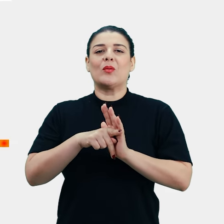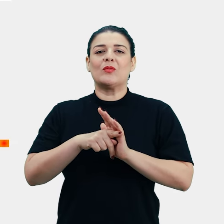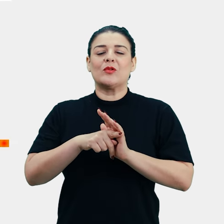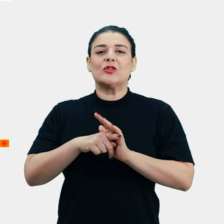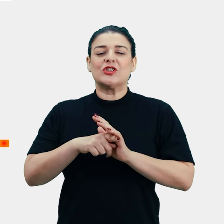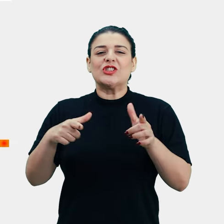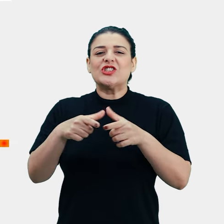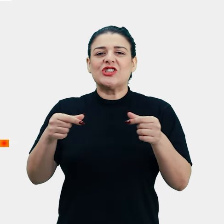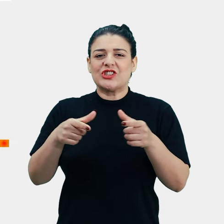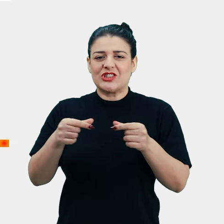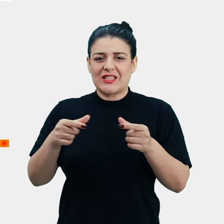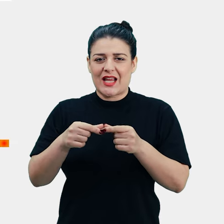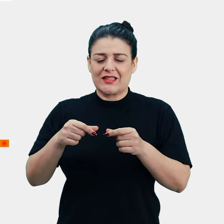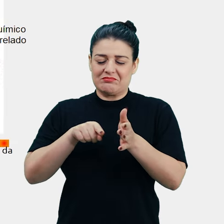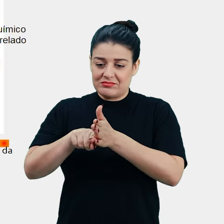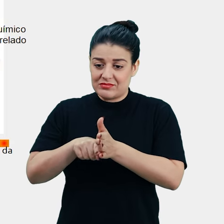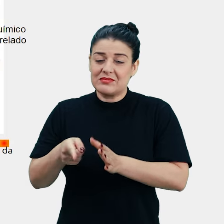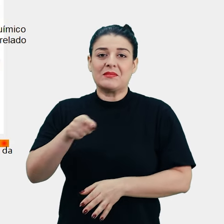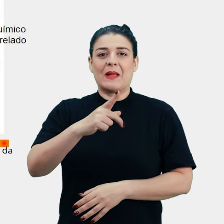papiro de Ebers, que é um papiro egípcio.